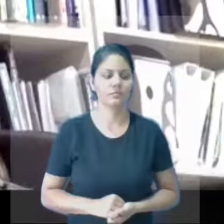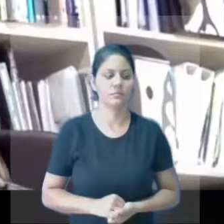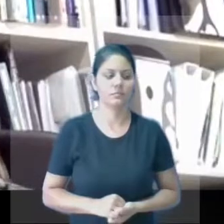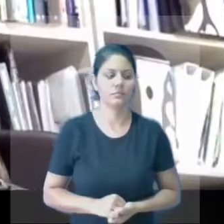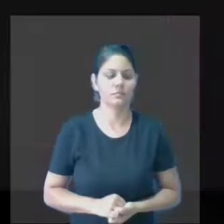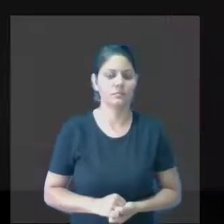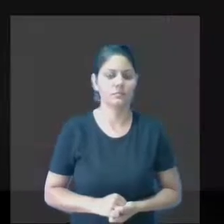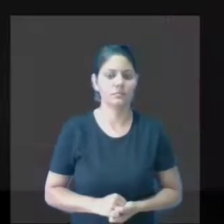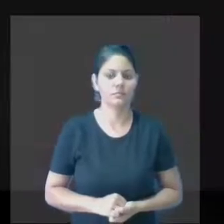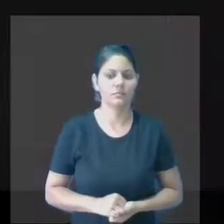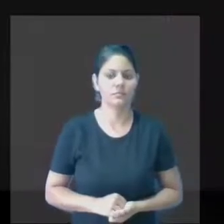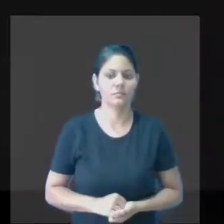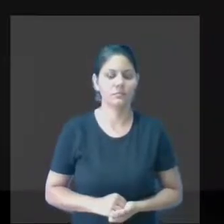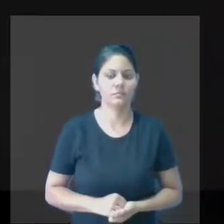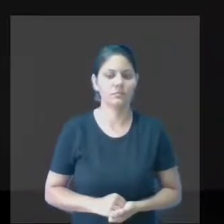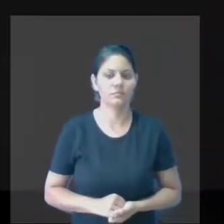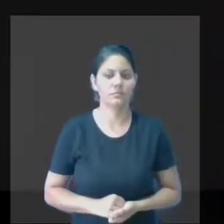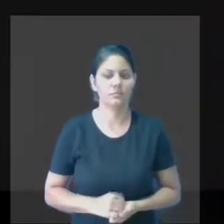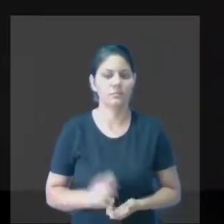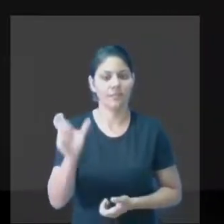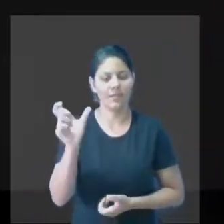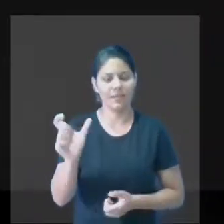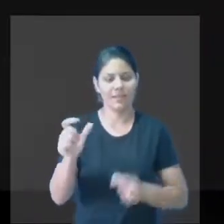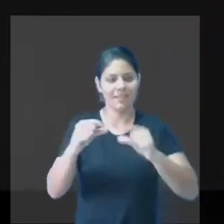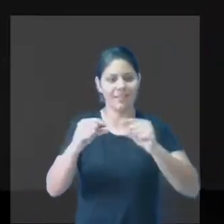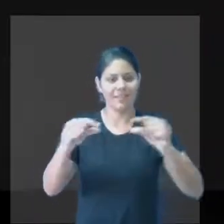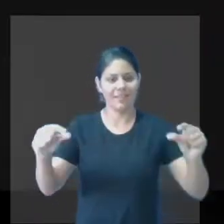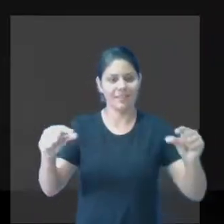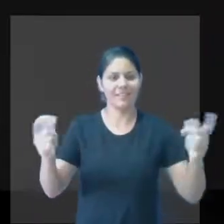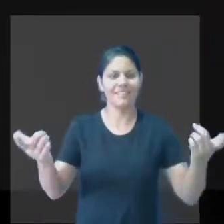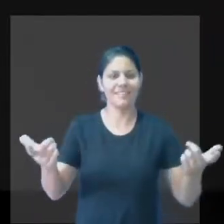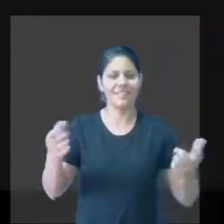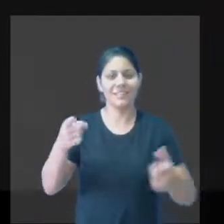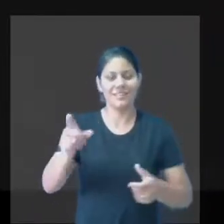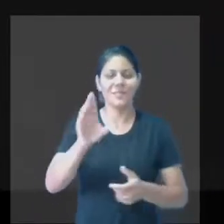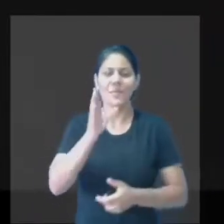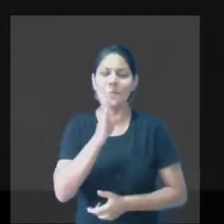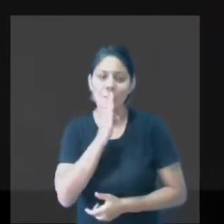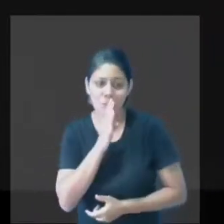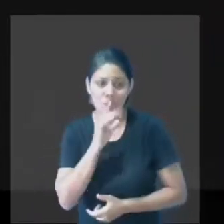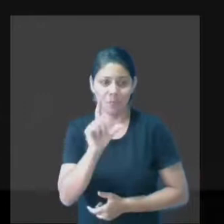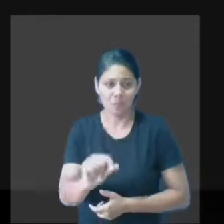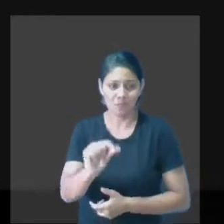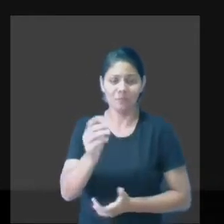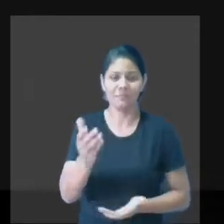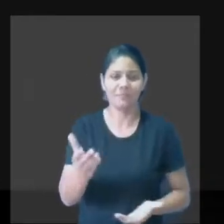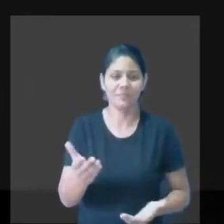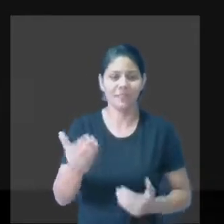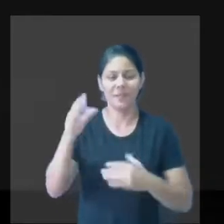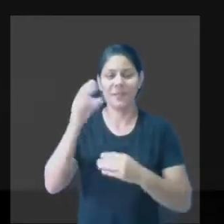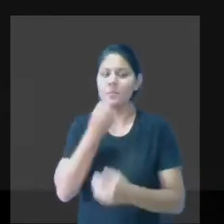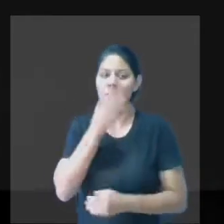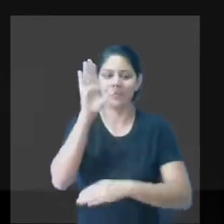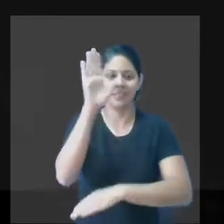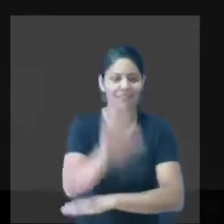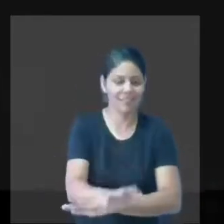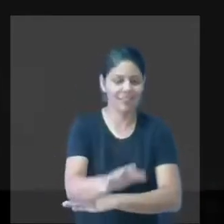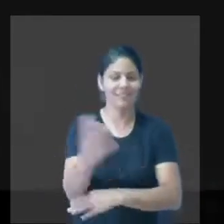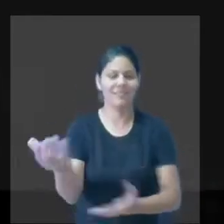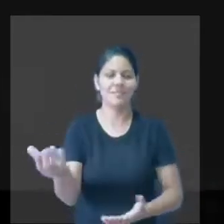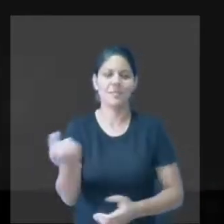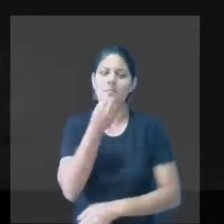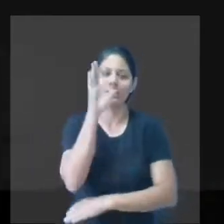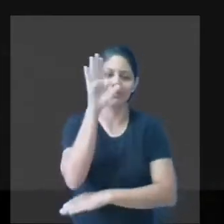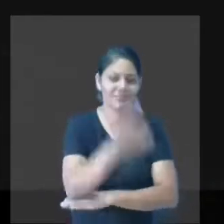A frase mais ouvida deste ano, seu microfone está desligado. Boa tarde, Patrícia. Boa tarde, professor Zanata.